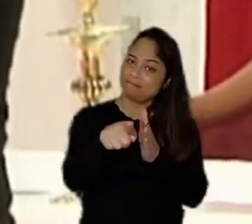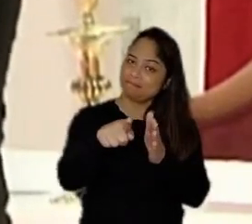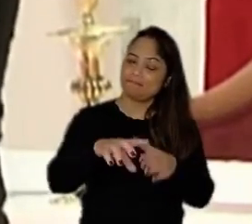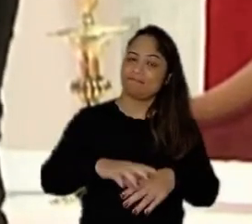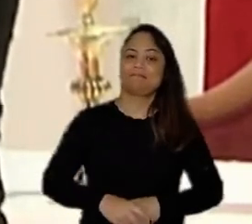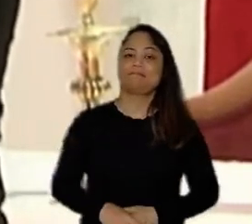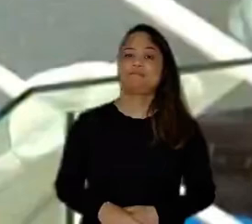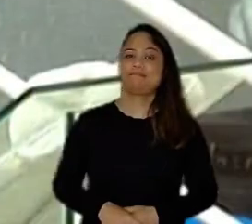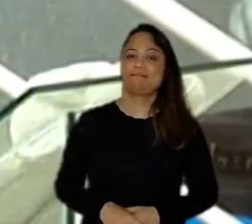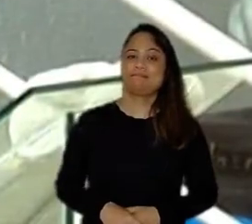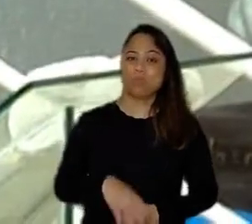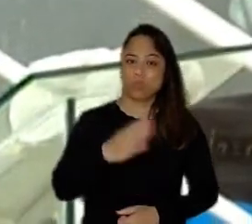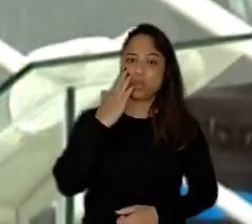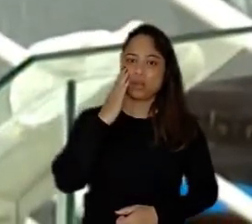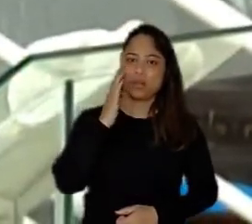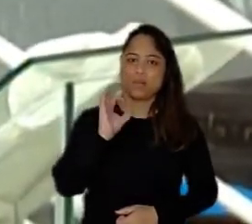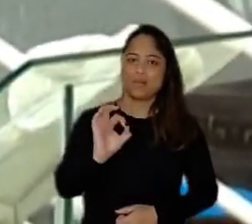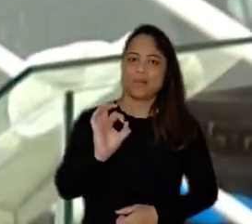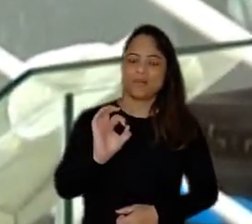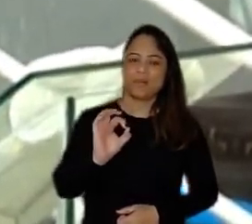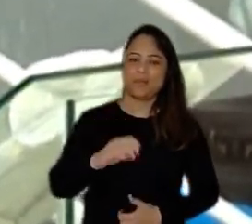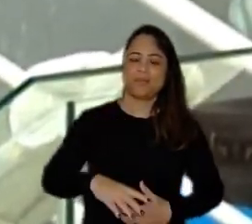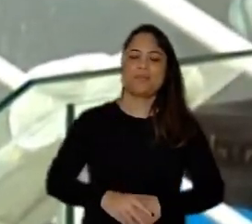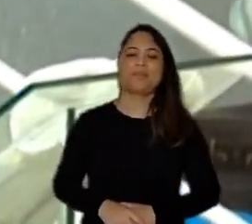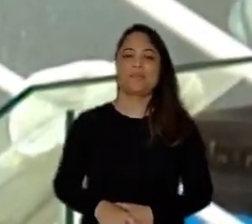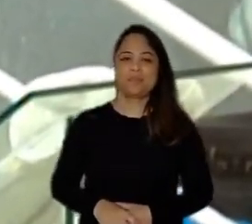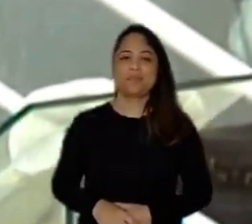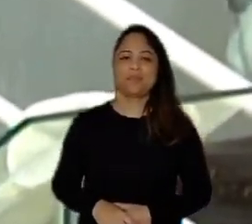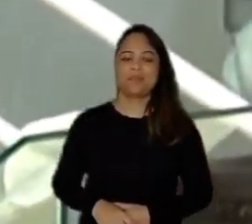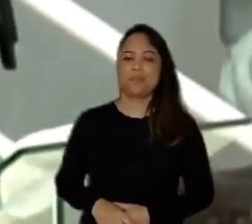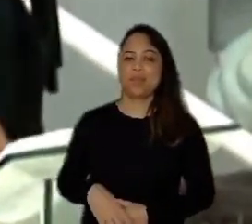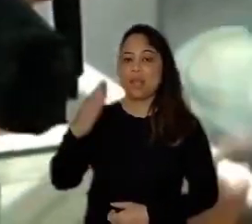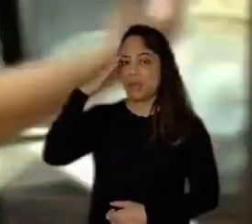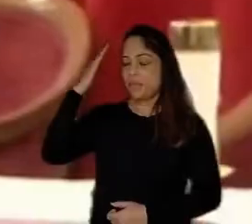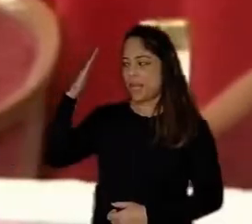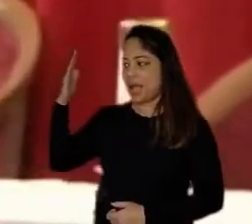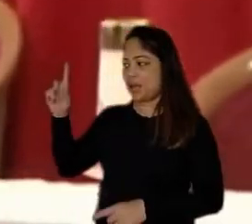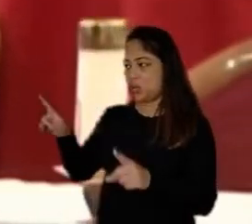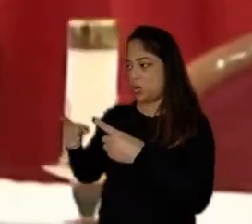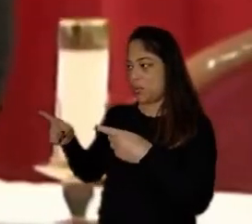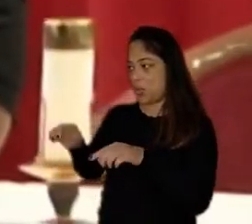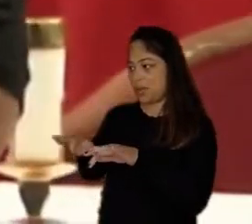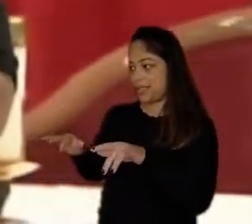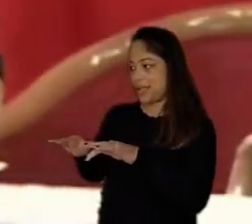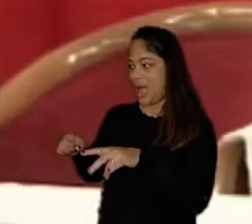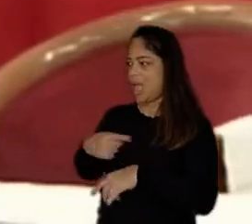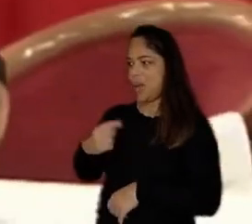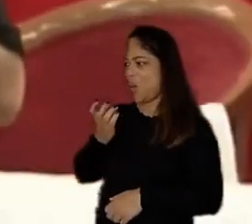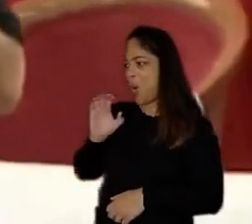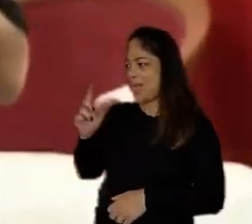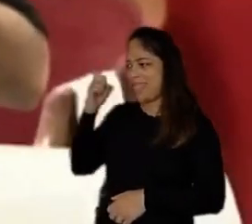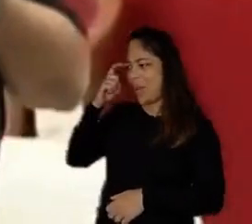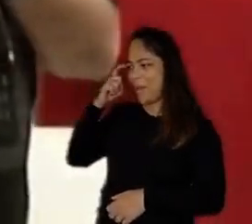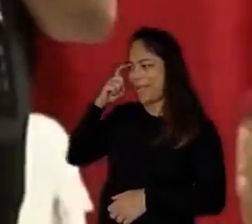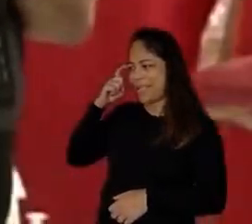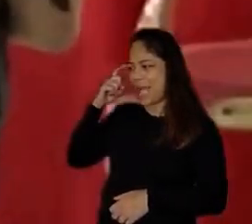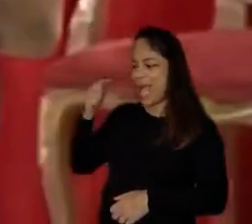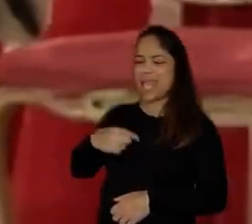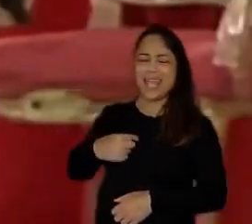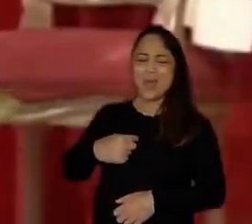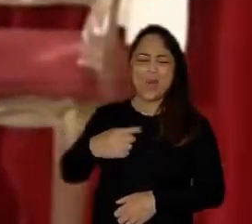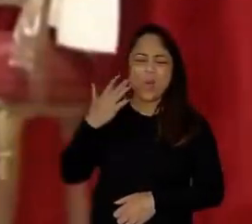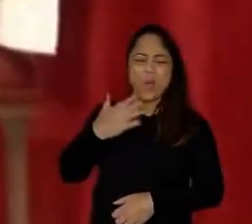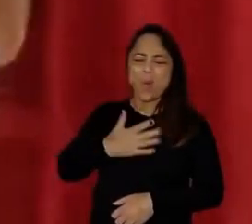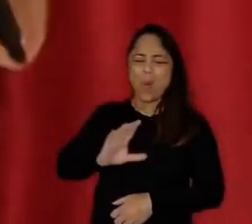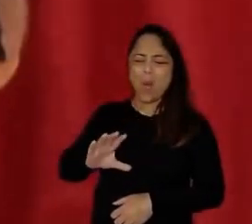tira o teclado para mim, irmão? Me desconcentra. Obrigado mesmo. Você é carinhoso, é eu que sou bruto. Eu gosto sem